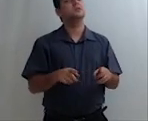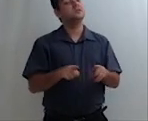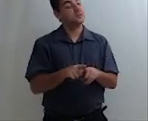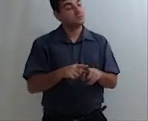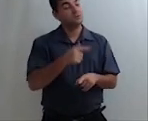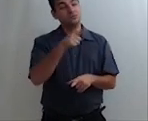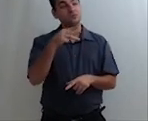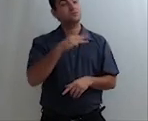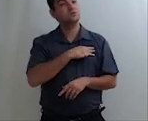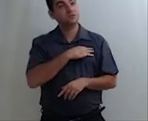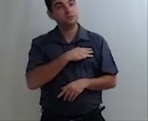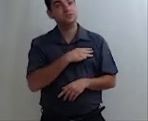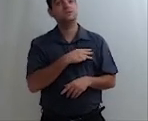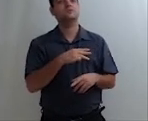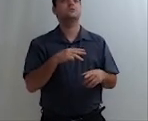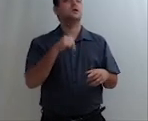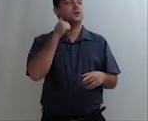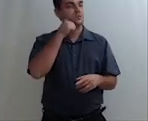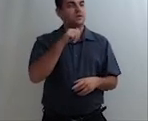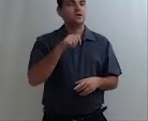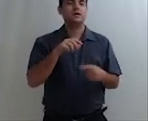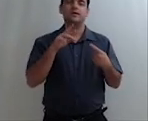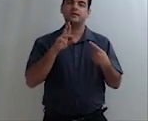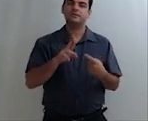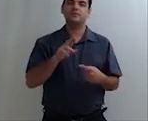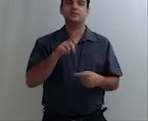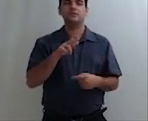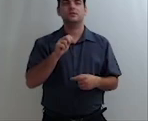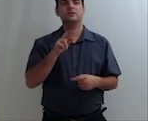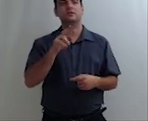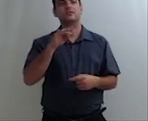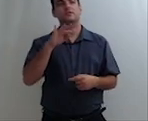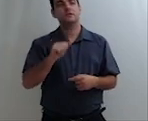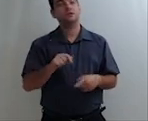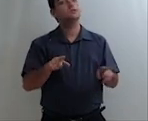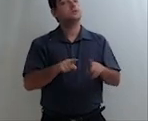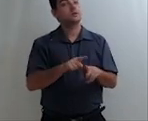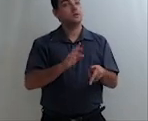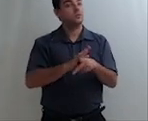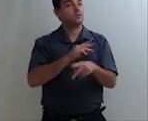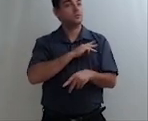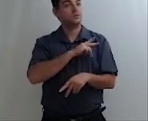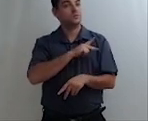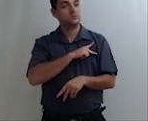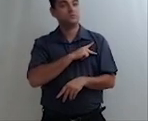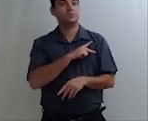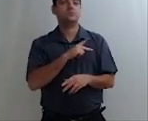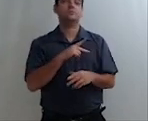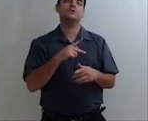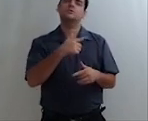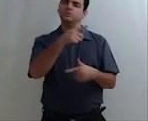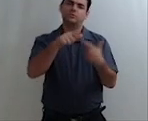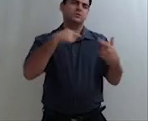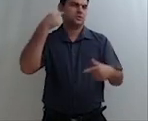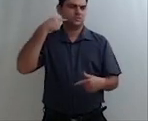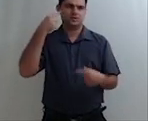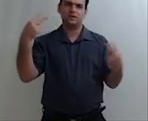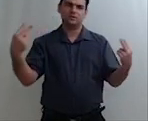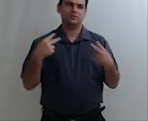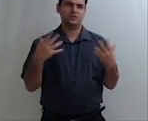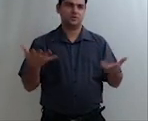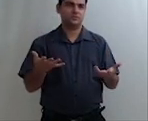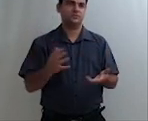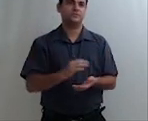excelentíssima senhora relatora seu Procurador de Justiça e advogados que estão assistindo